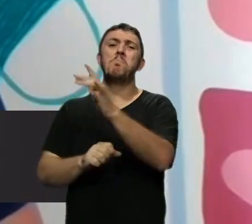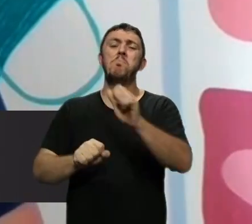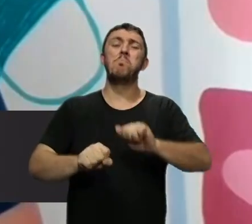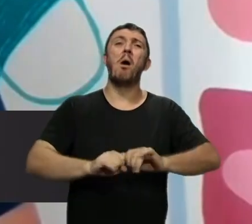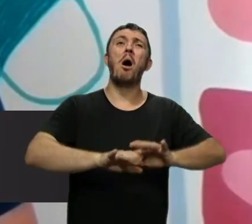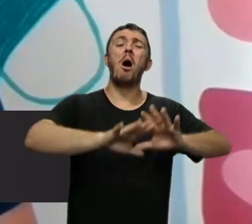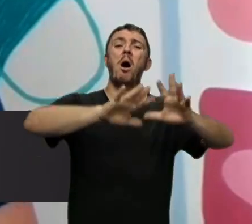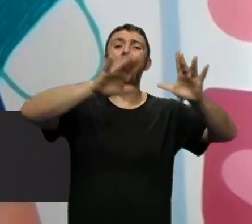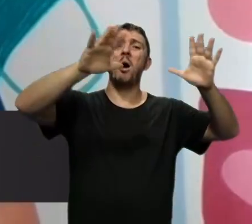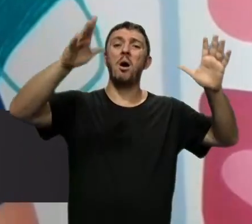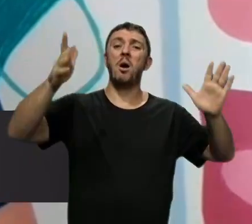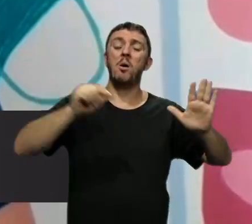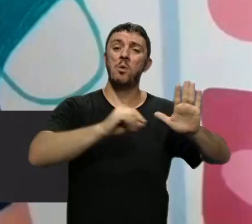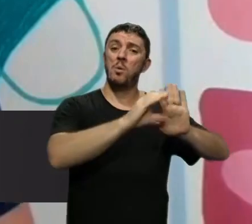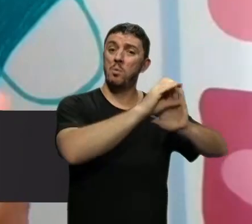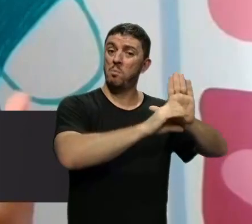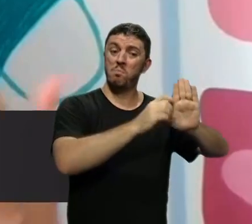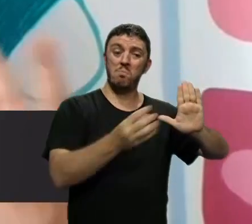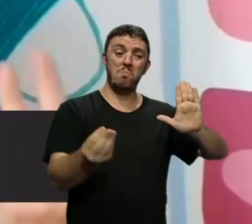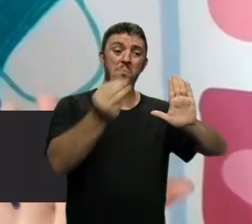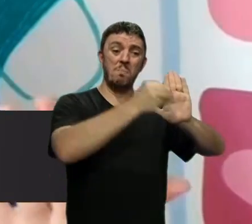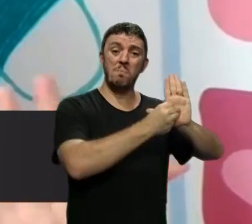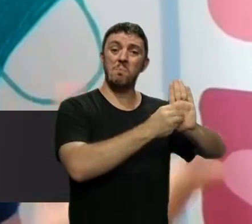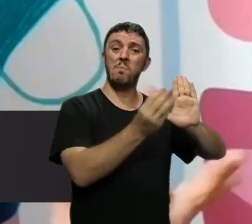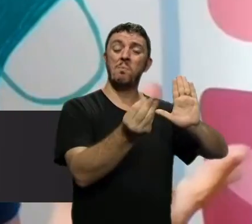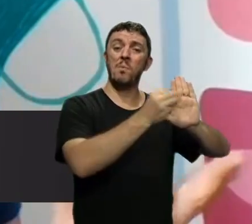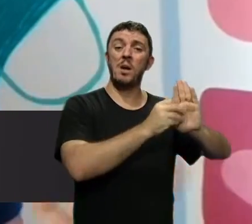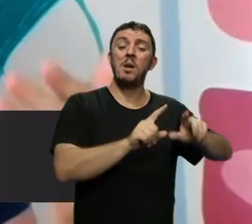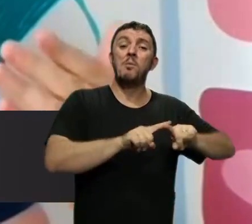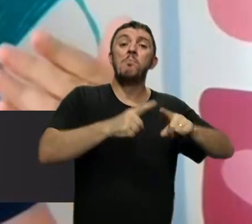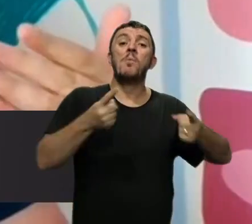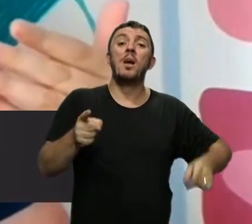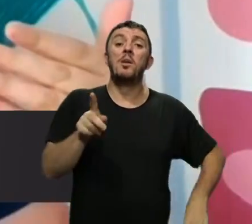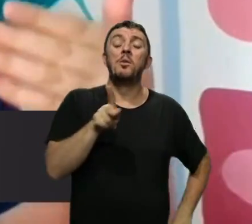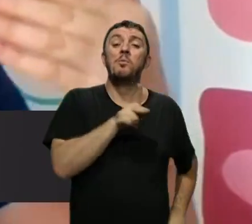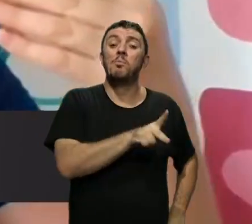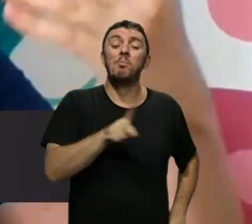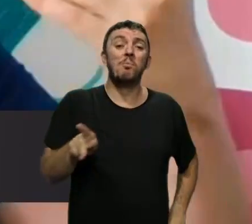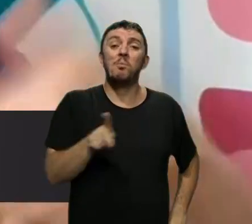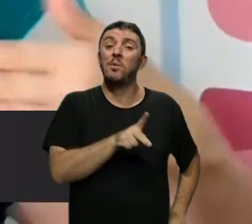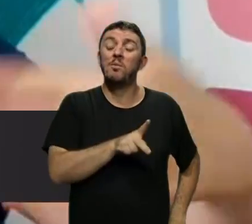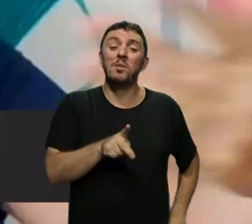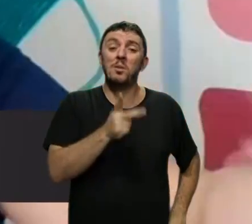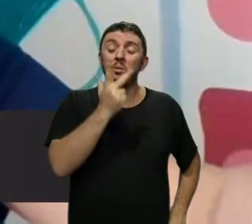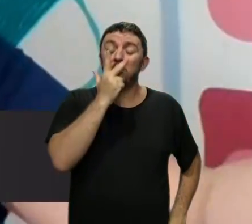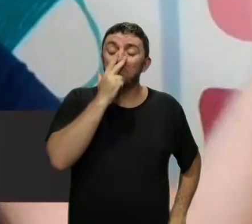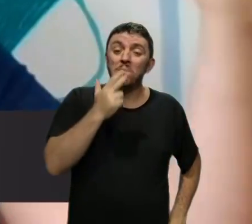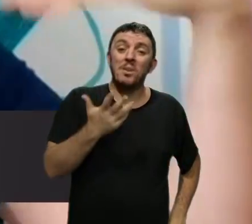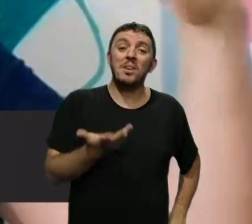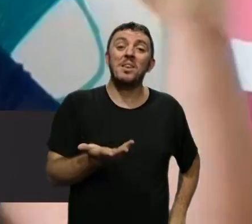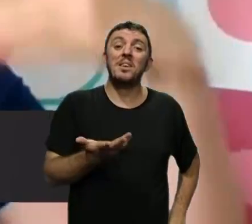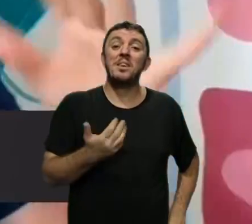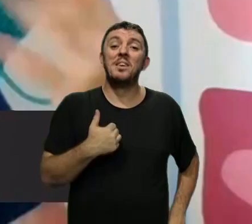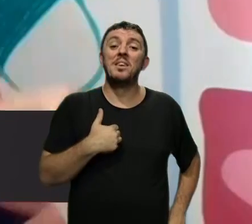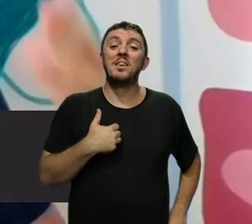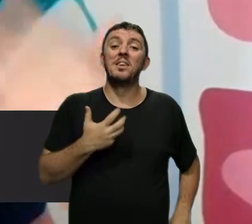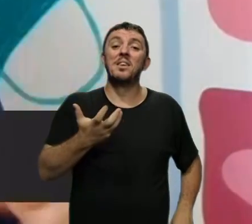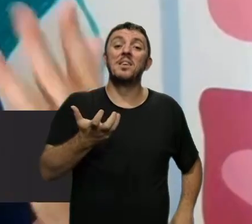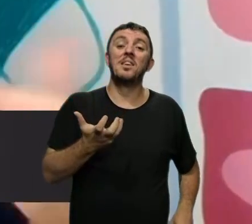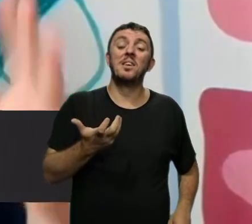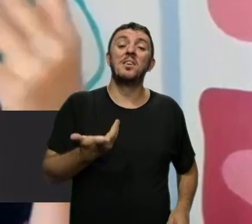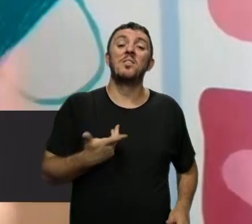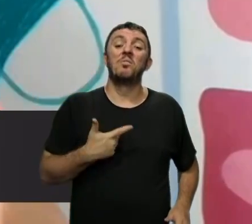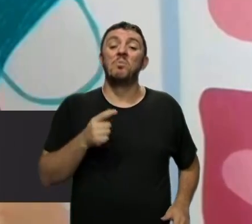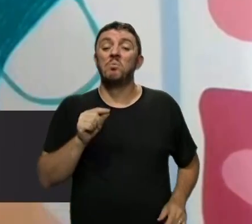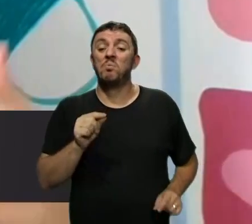currículo se os professores continuam num processo de formação que a gente está um atrás do outro ouvindo alguém